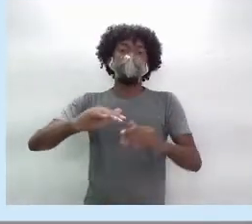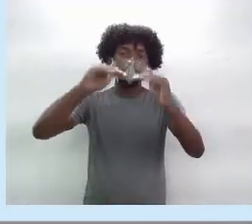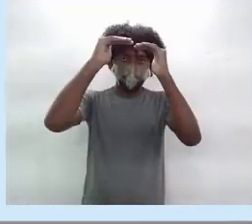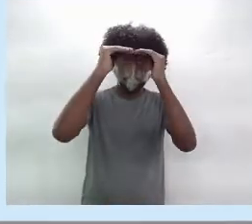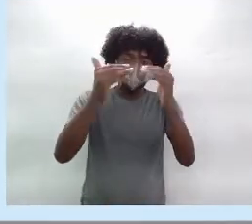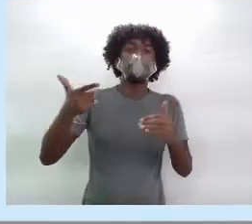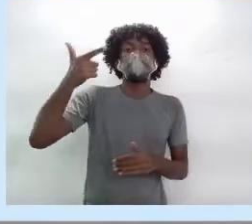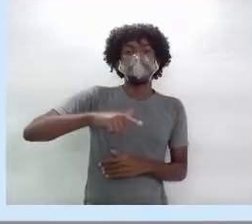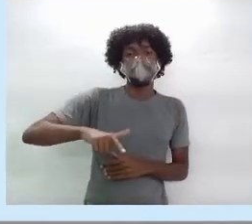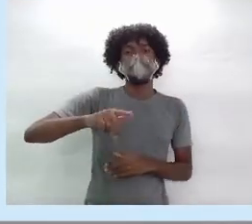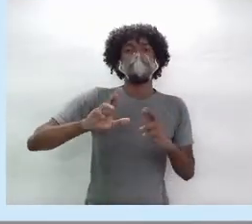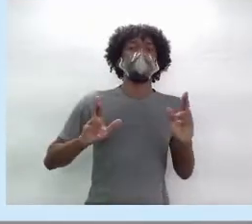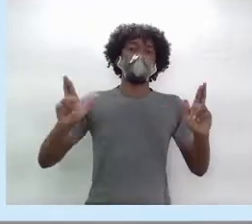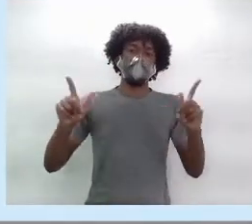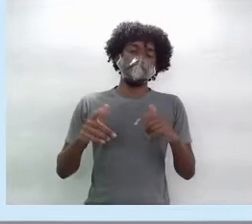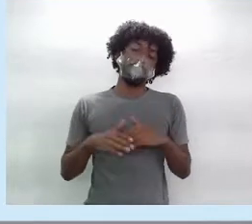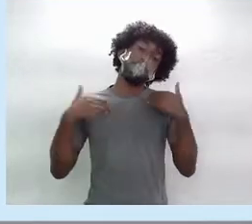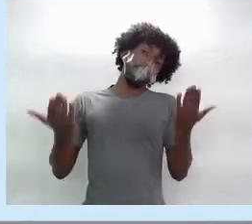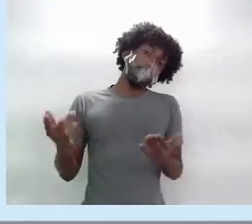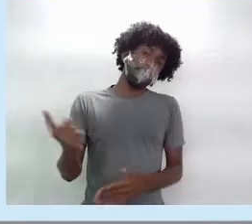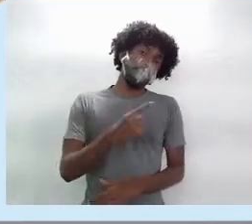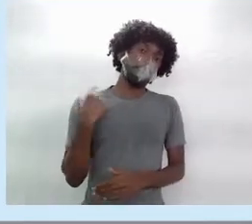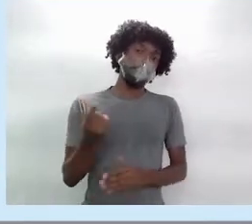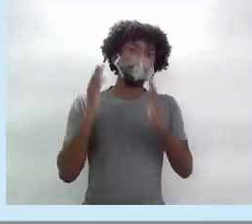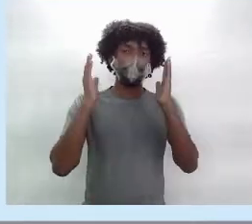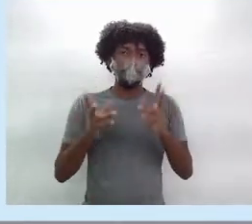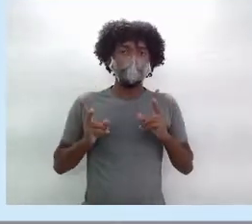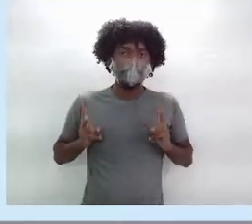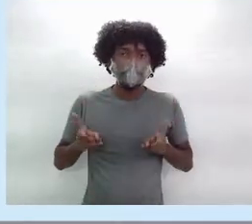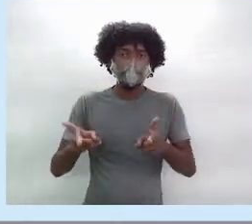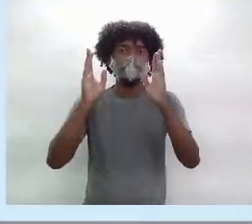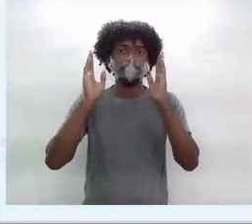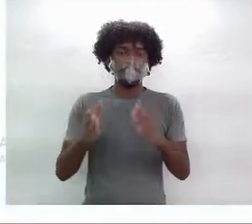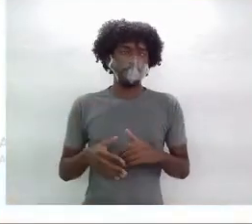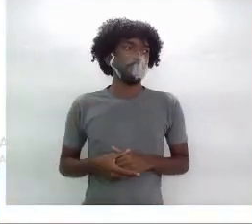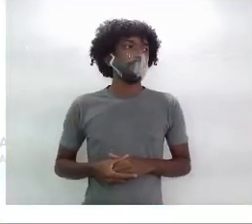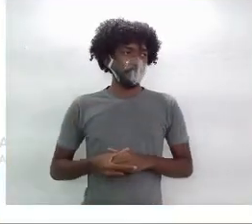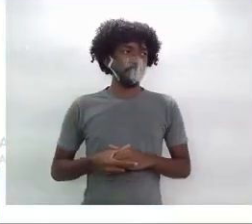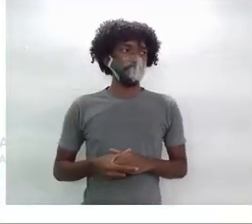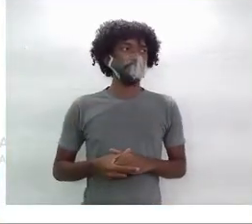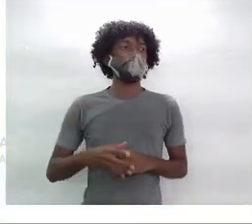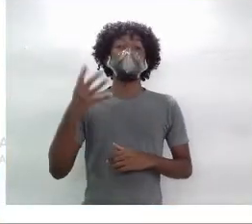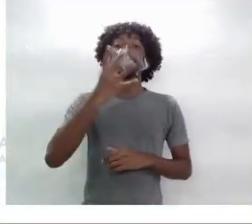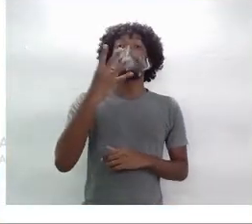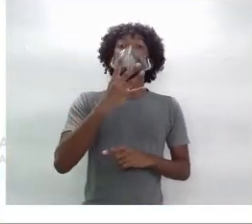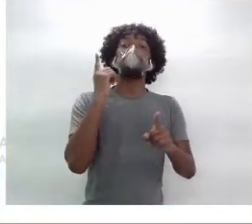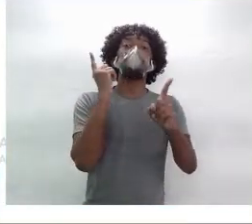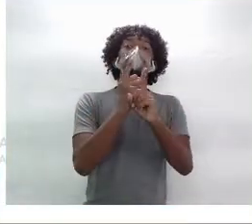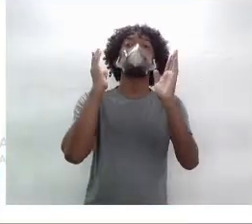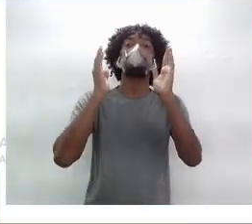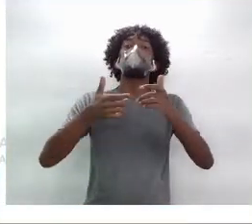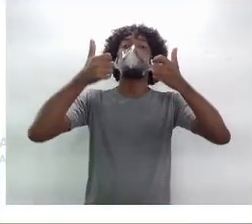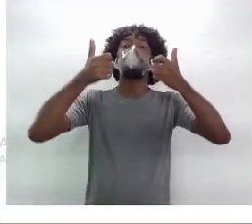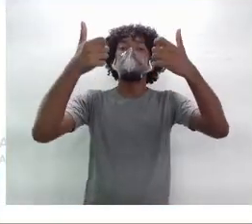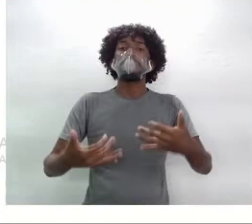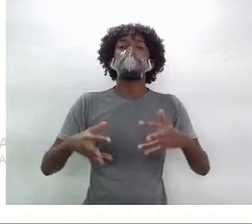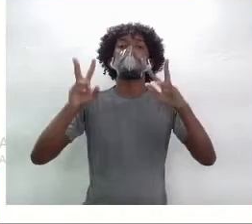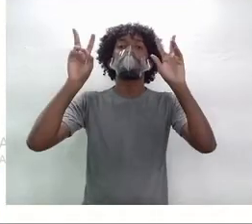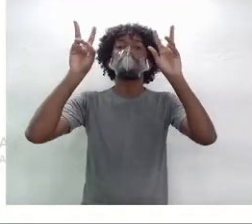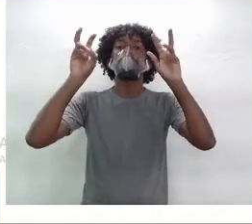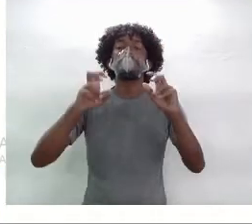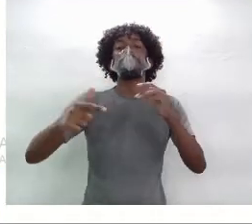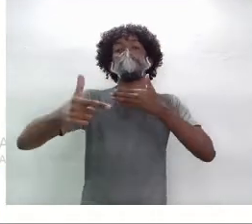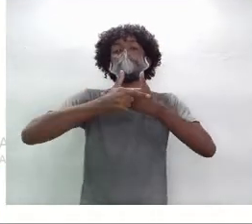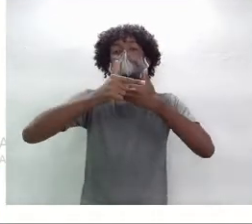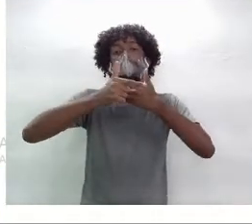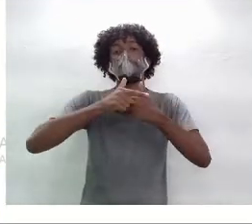ao diferente. E nós vamos adiante. No nosso quarto encontro, nós debatemos sobre o quê? O papel